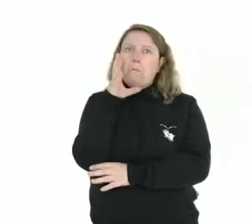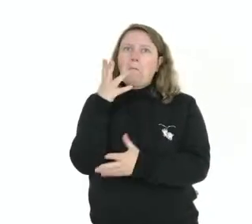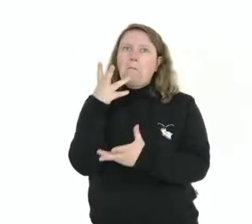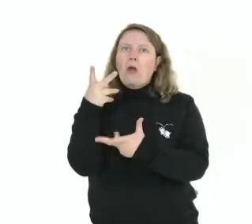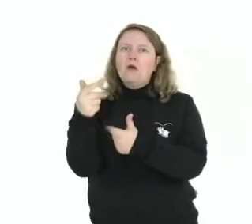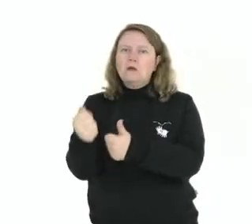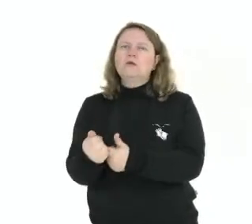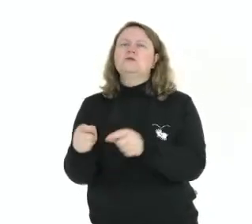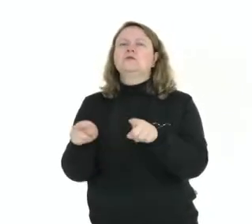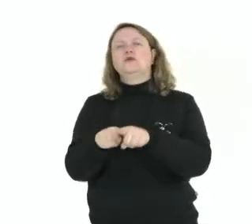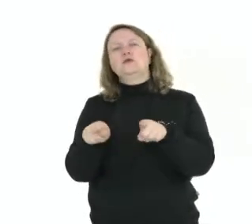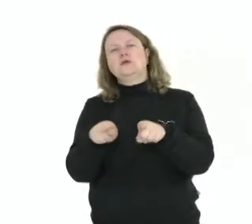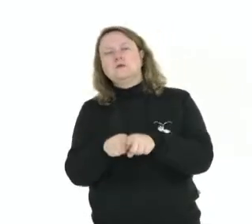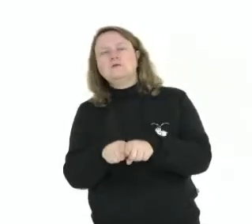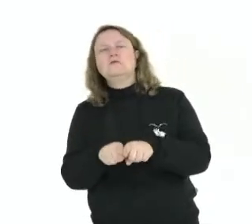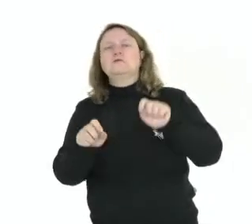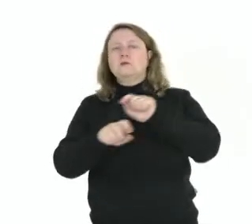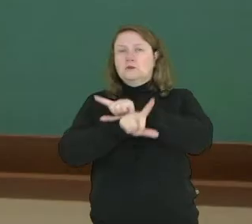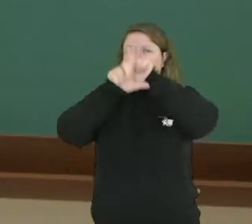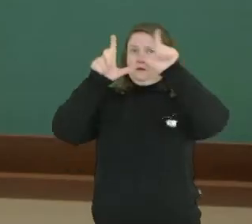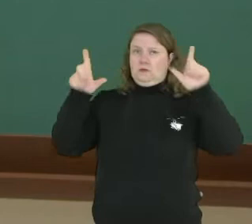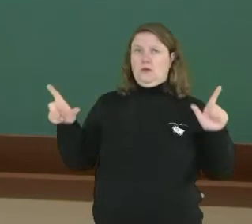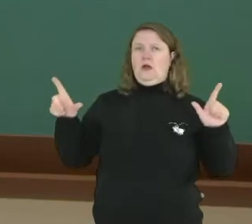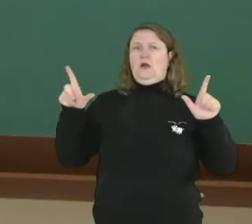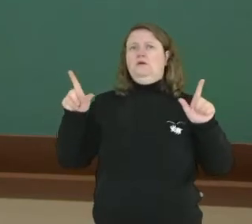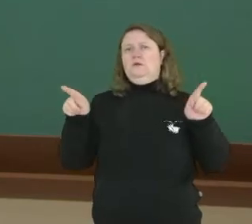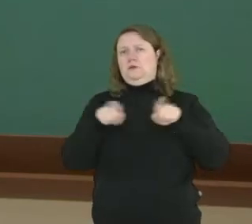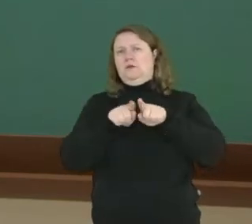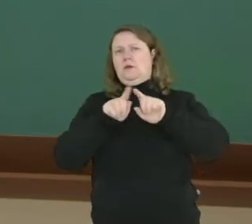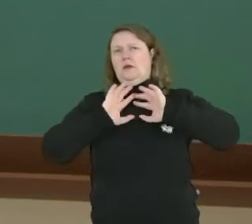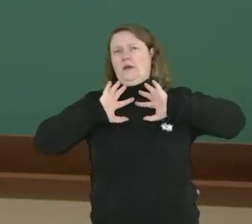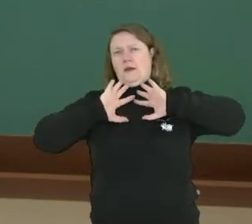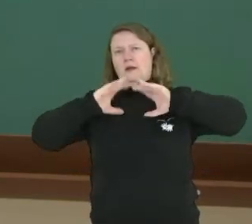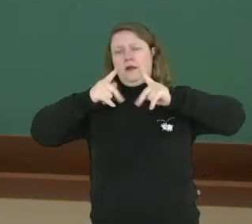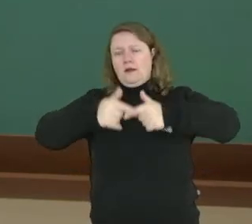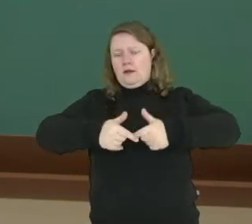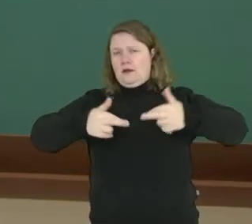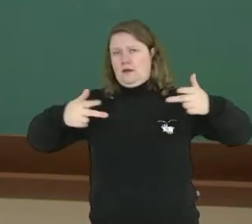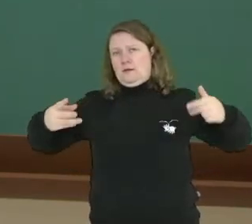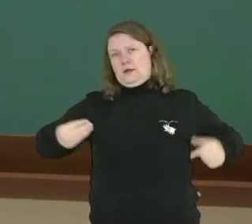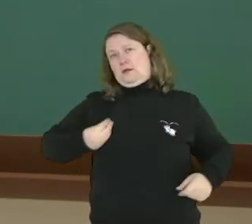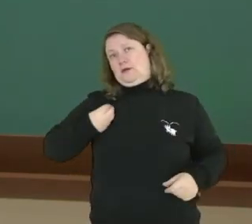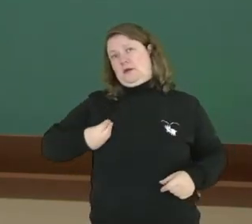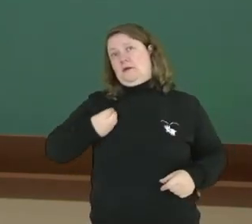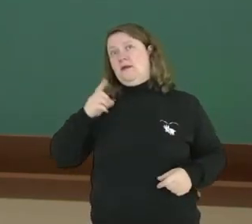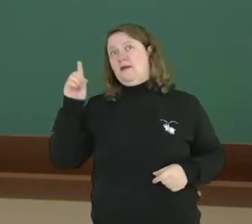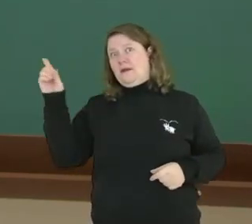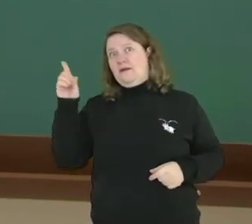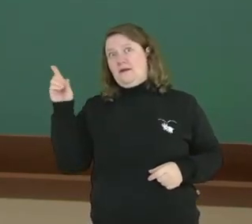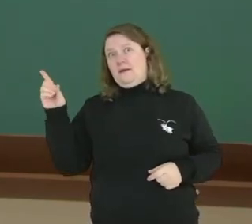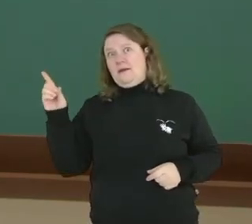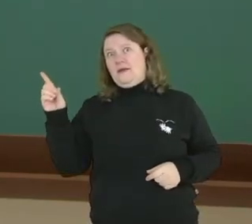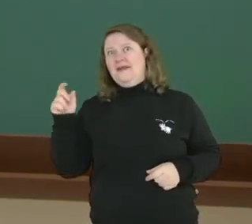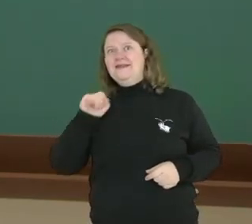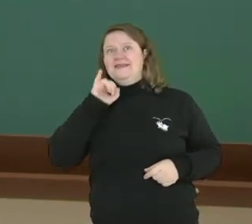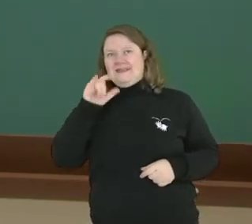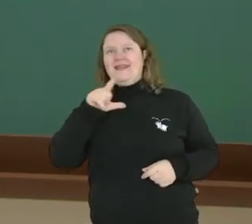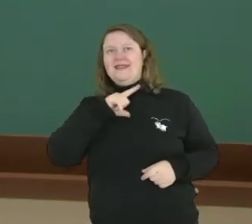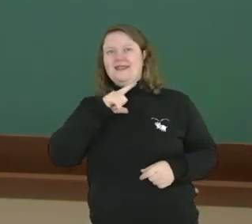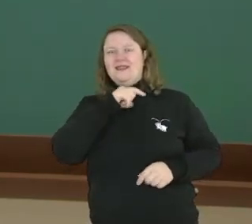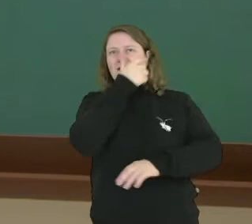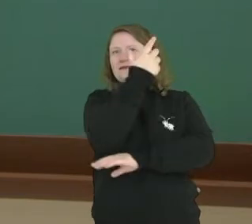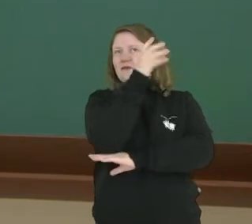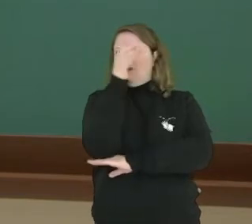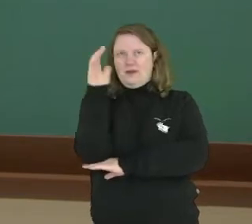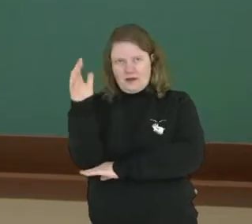vegetação e claro que também de espécies animais que vivem nessas áreas, né? Porque se eu tenho uma floresta rica, eu vou ter a